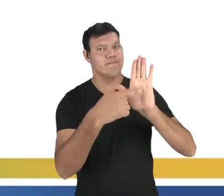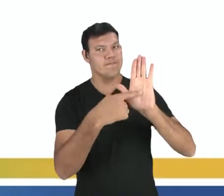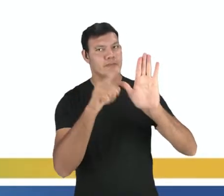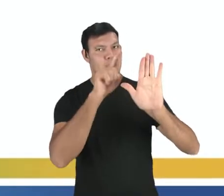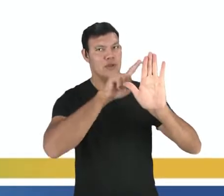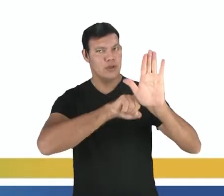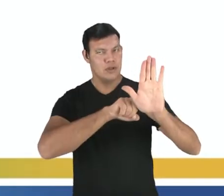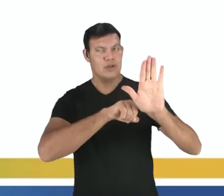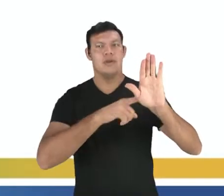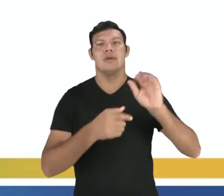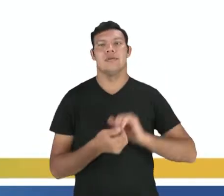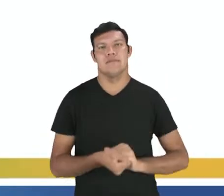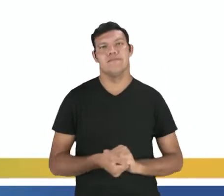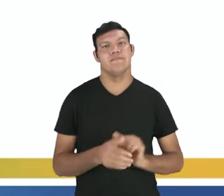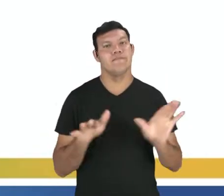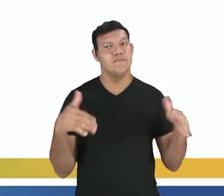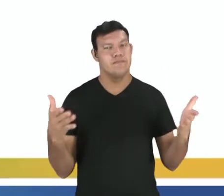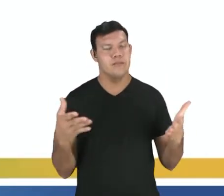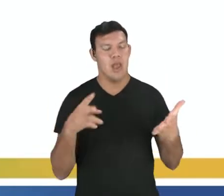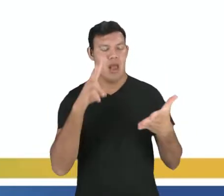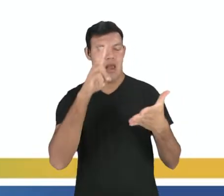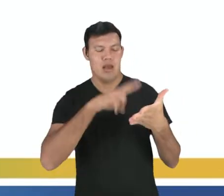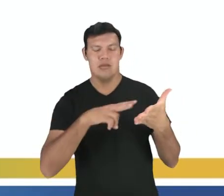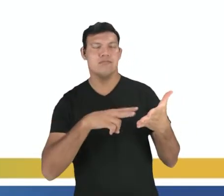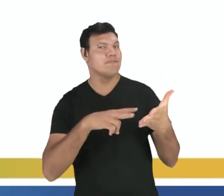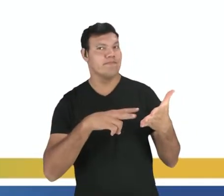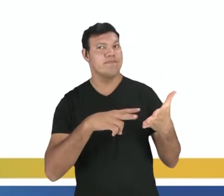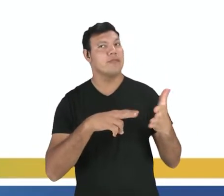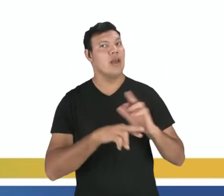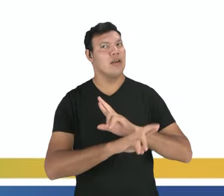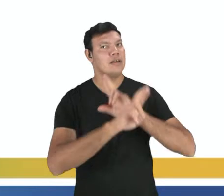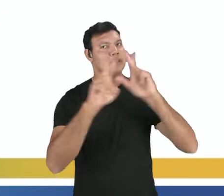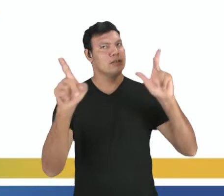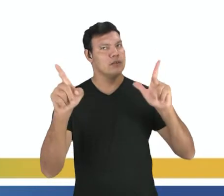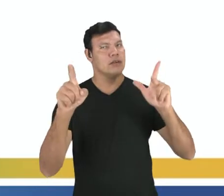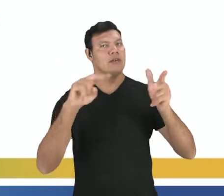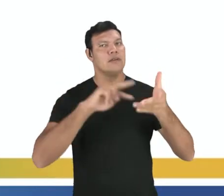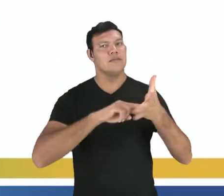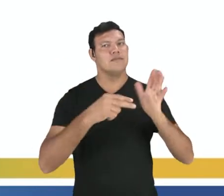bem aquilo que a gente está vendo. Isso é uma figura de linguagem.